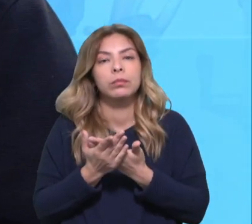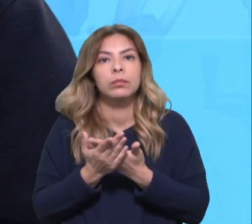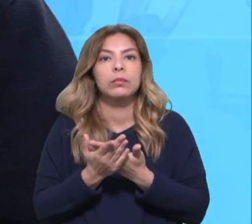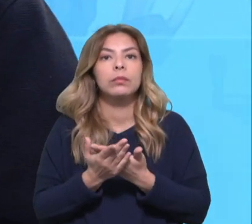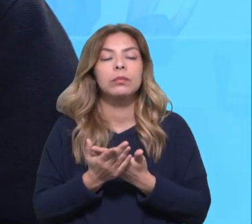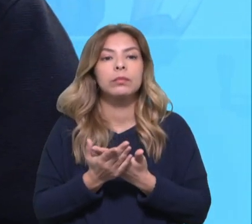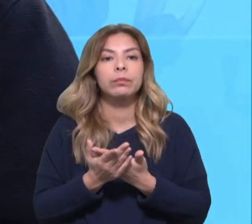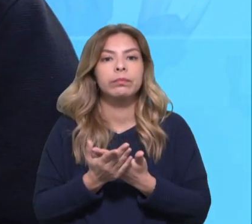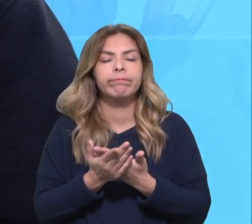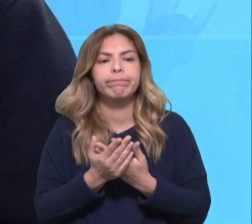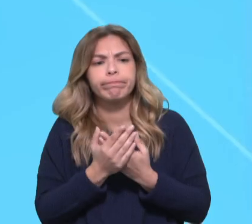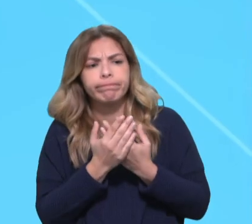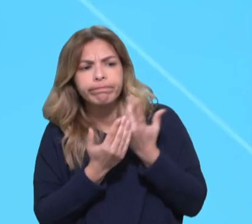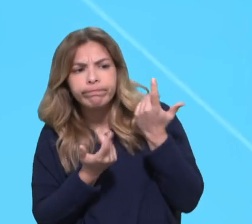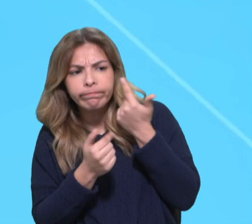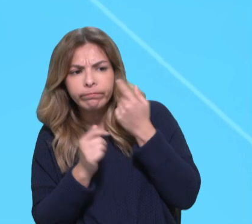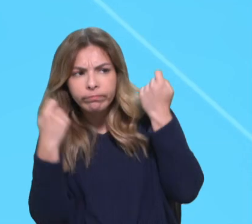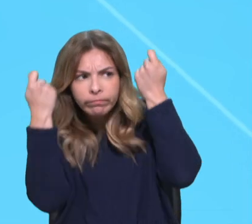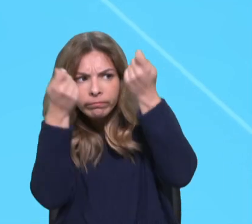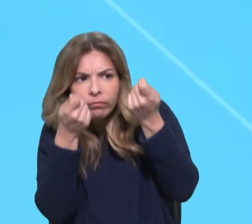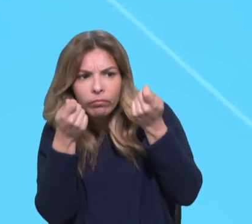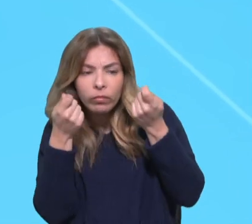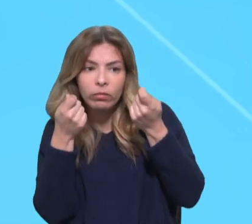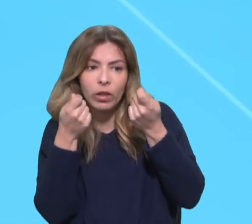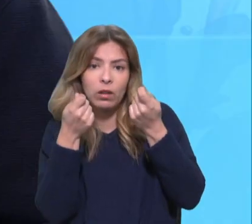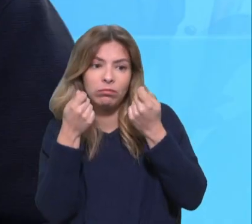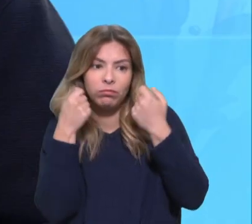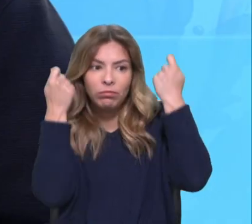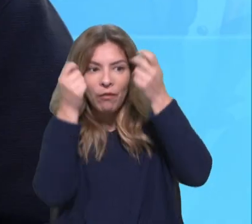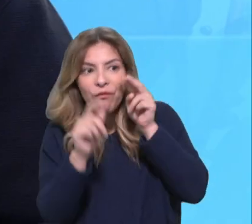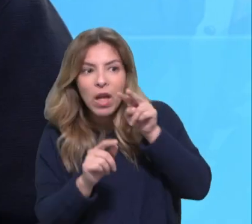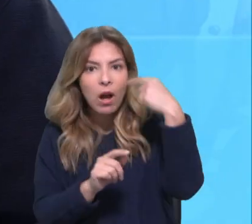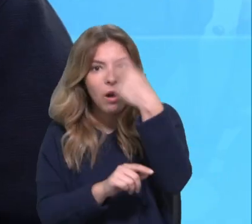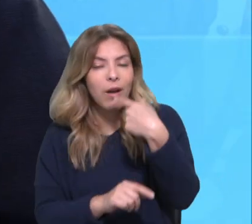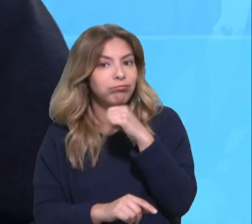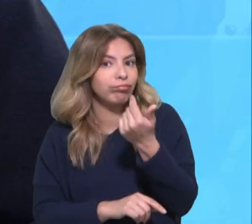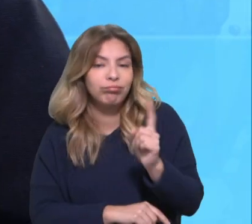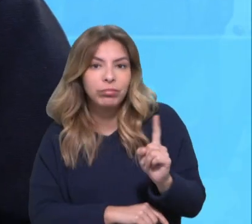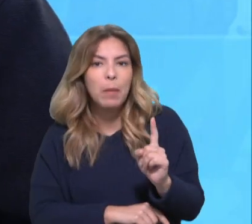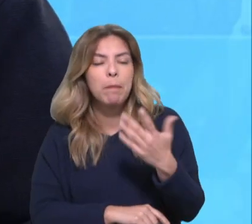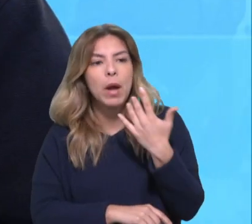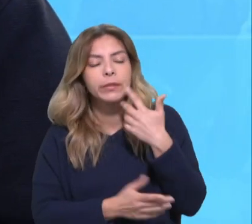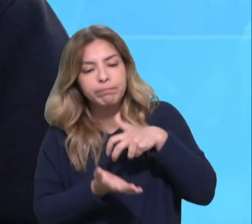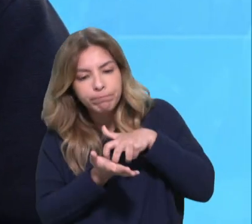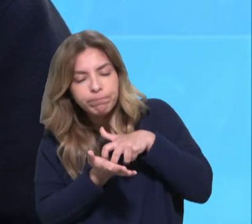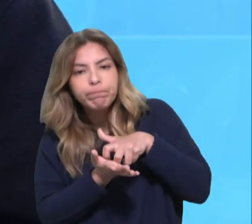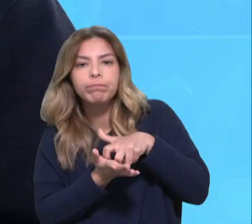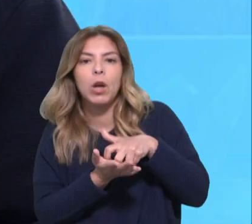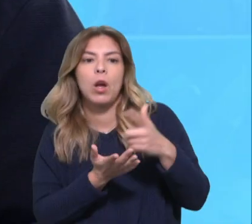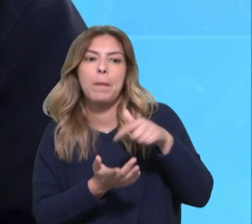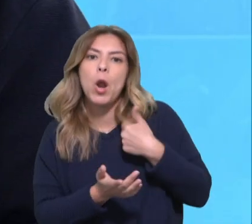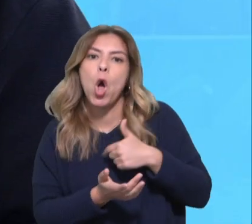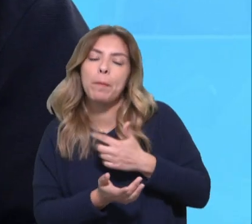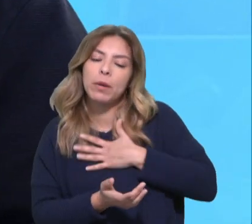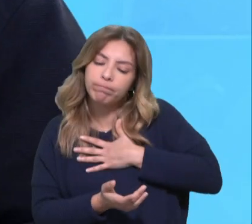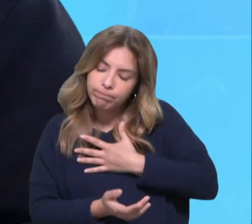ninguém sabe quem é que lá está no interior da máscara, digamos, mas é feito como uma penitência. Portanto, a pessoa oferece para